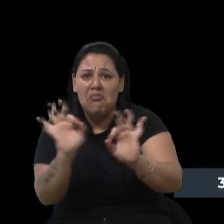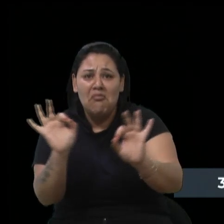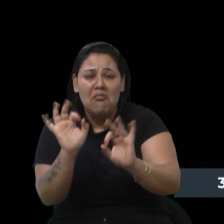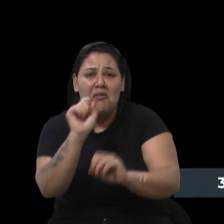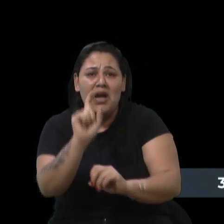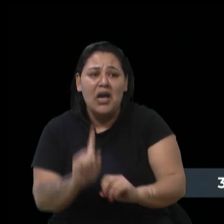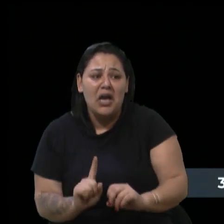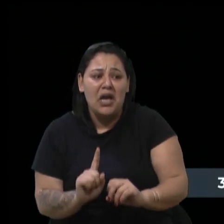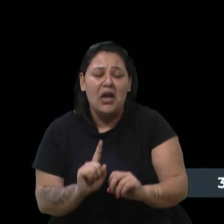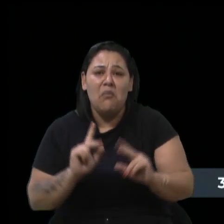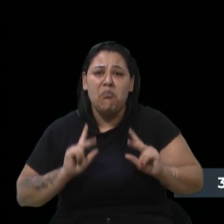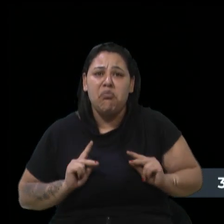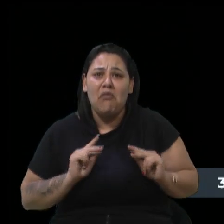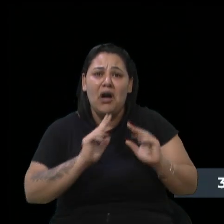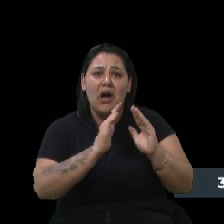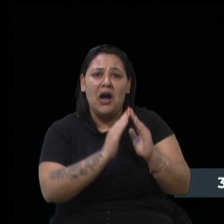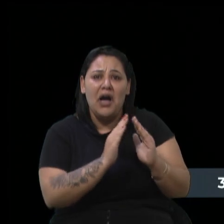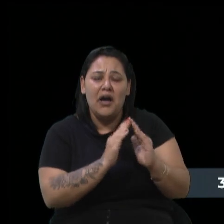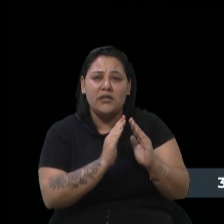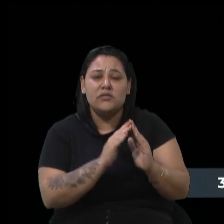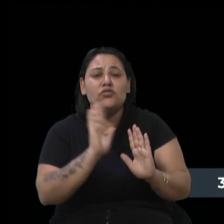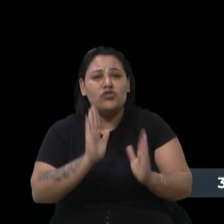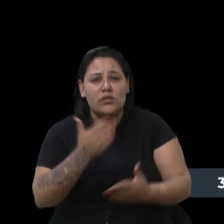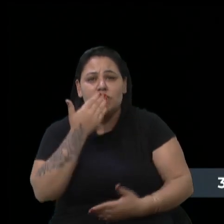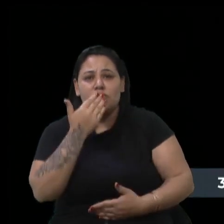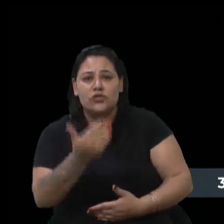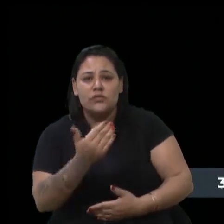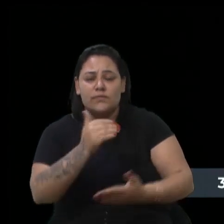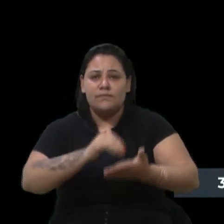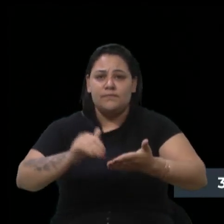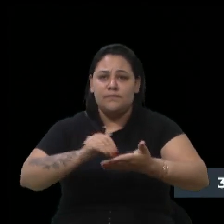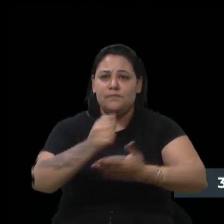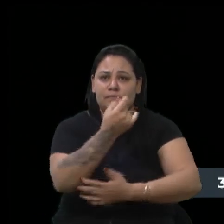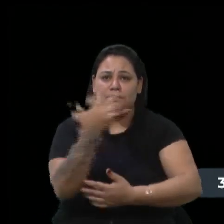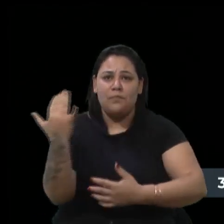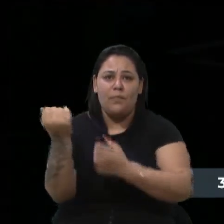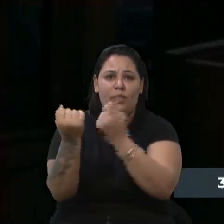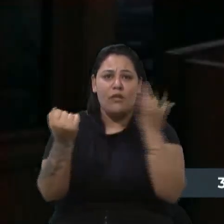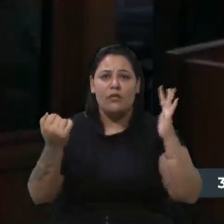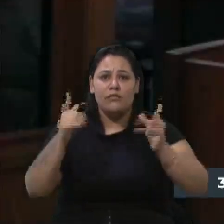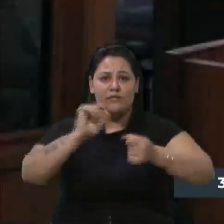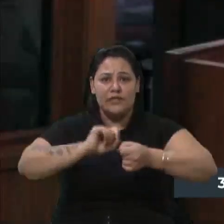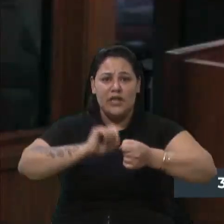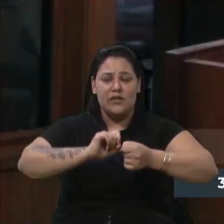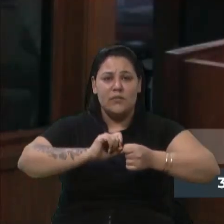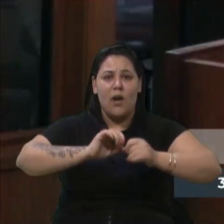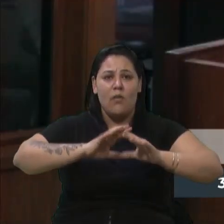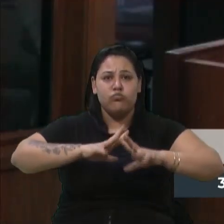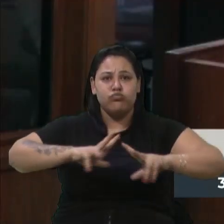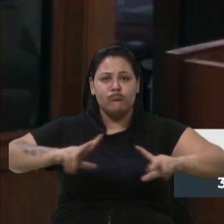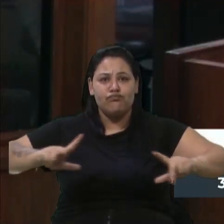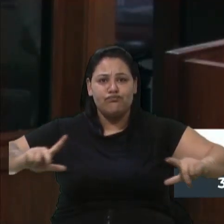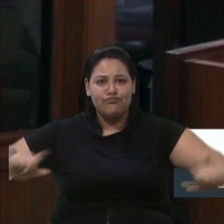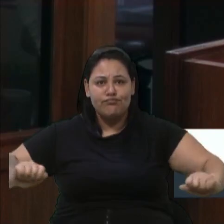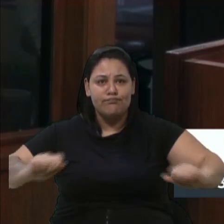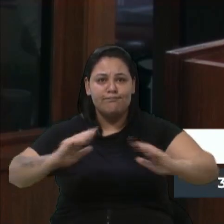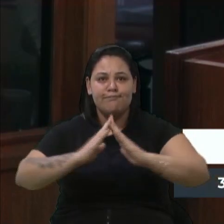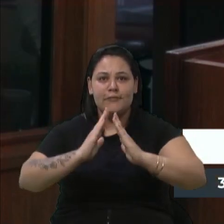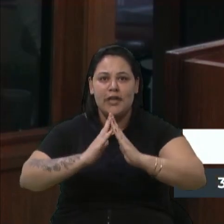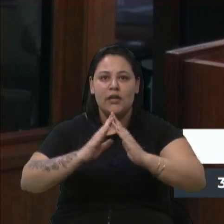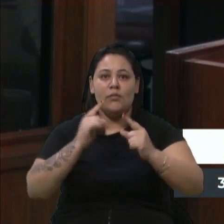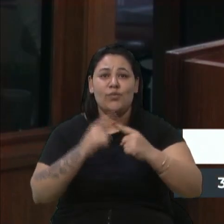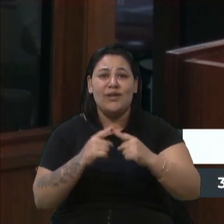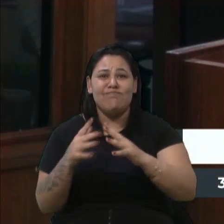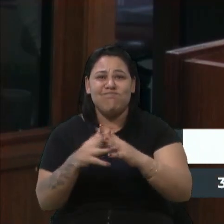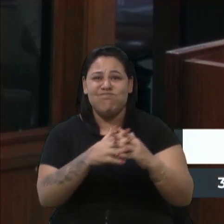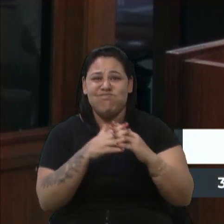foi solicitado também à Secretaria do Meio Ambiente que fizesse uma limpeza nessa casa, porque estava atrapalhando